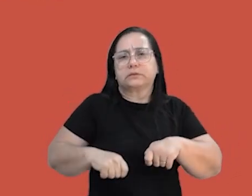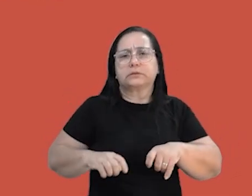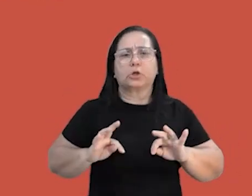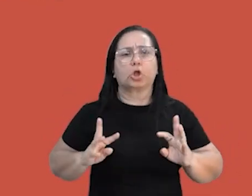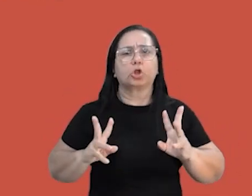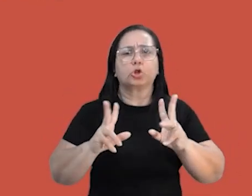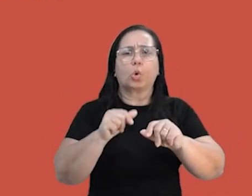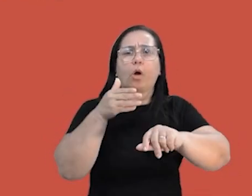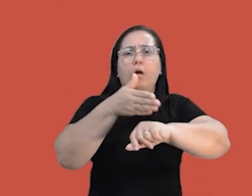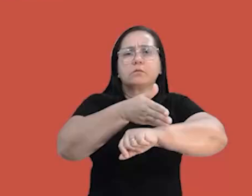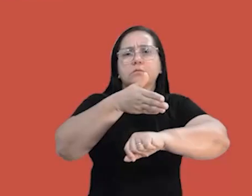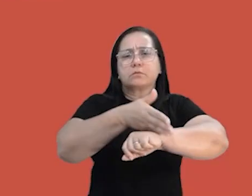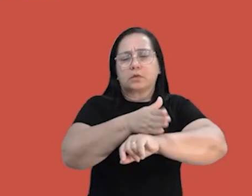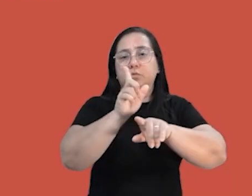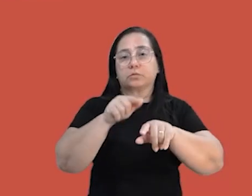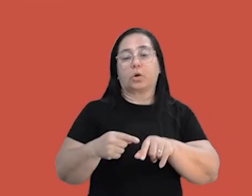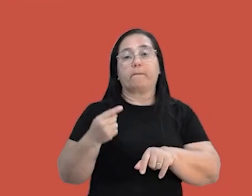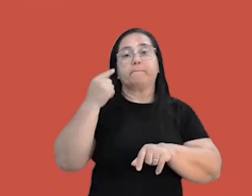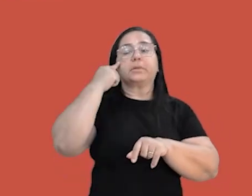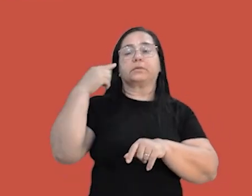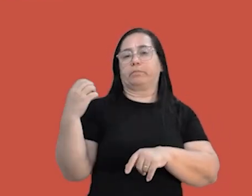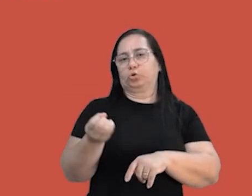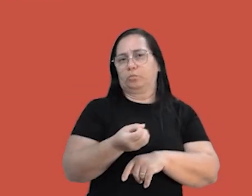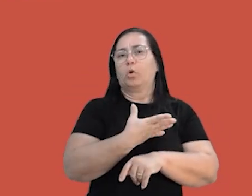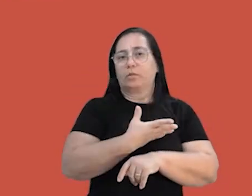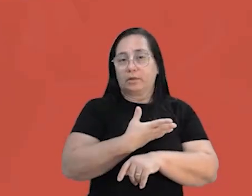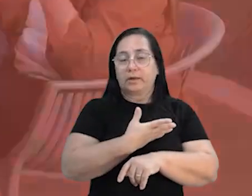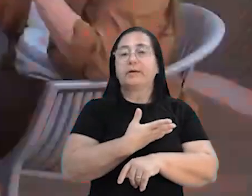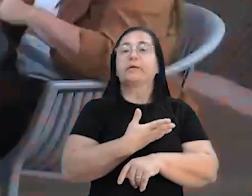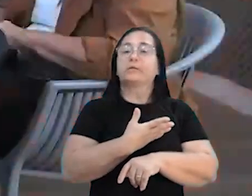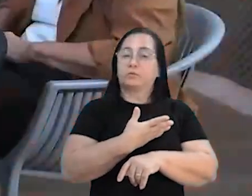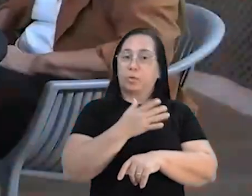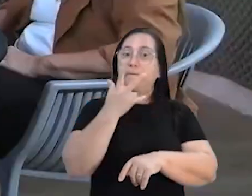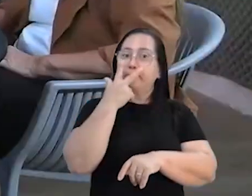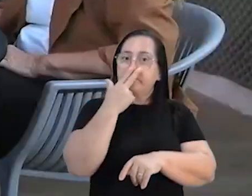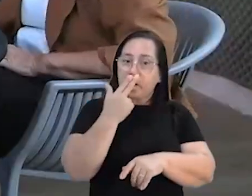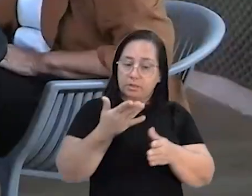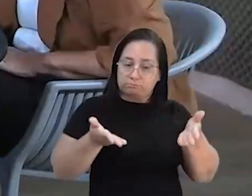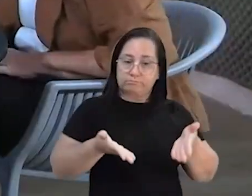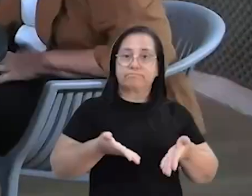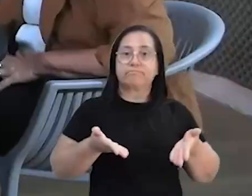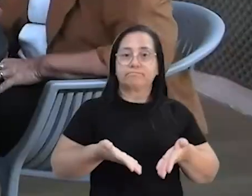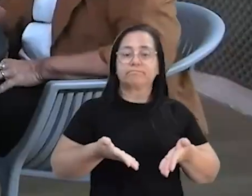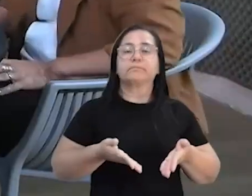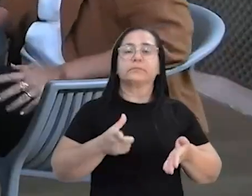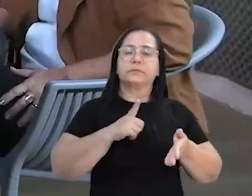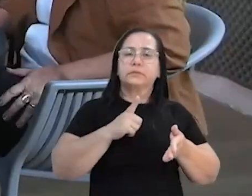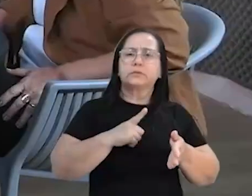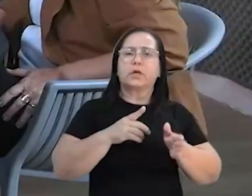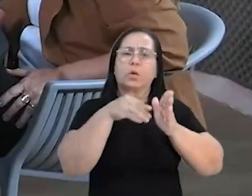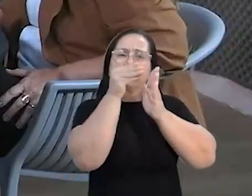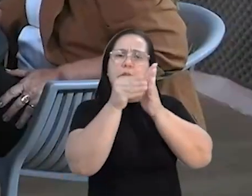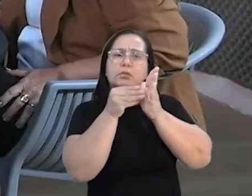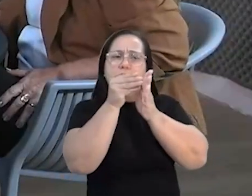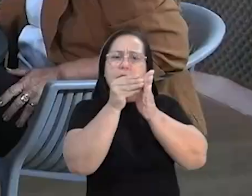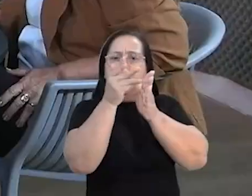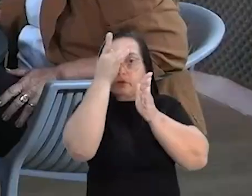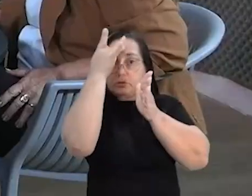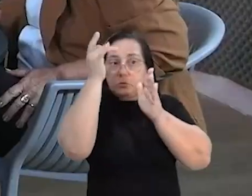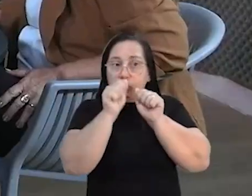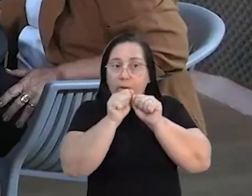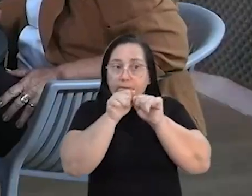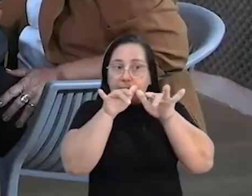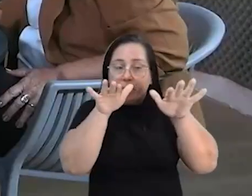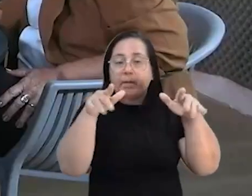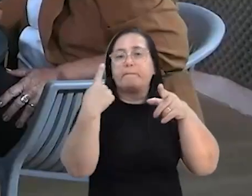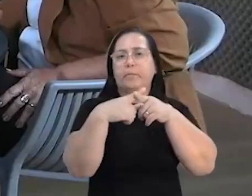de todos. Então, é um pensamento bem moderno, né, gente? Atual, esse né? olhar bem atual, de trazer o design para todo mundo. Até